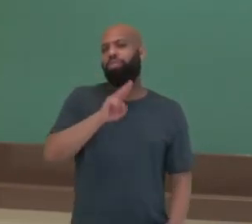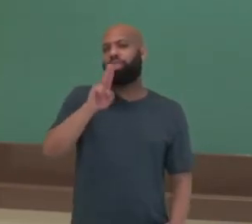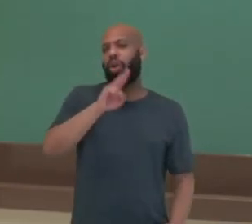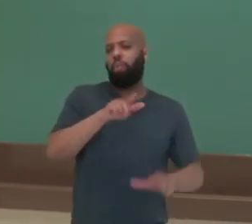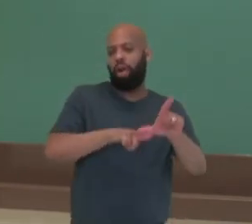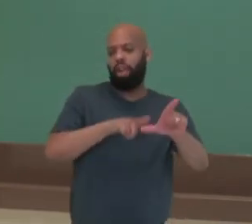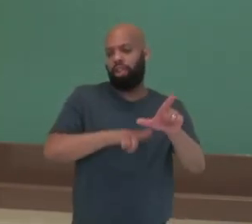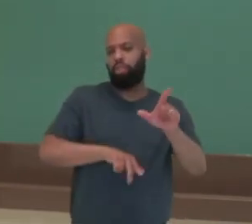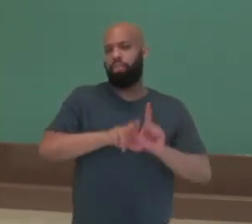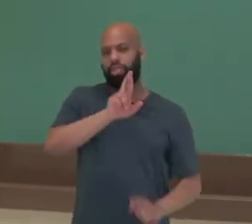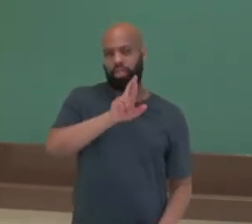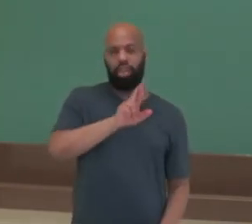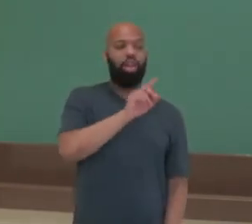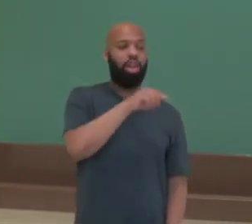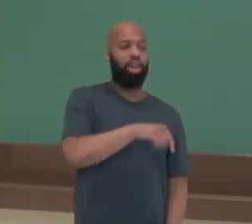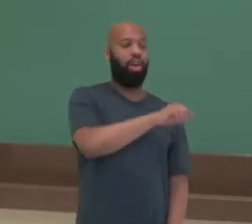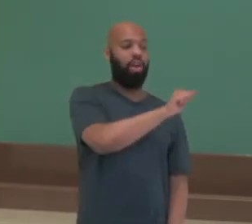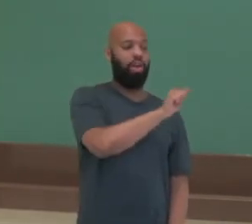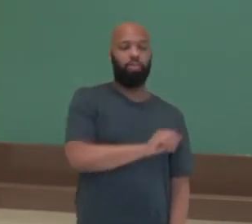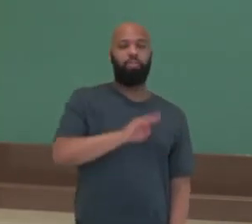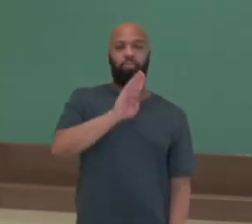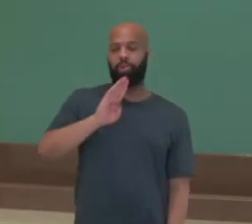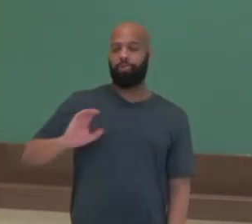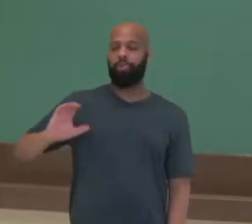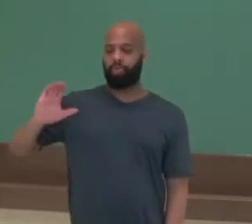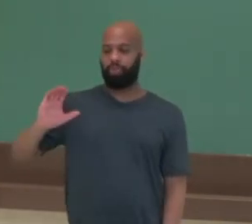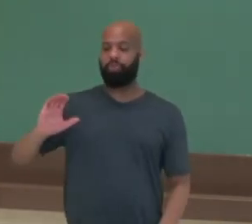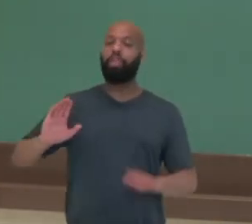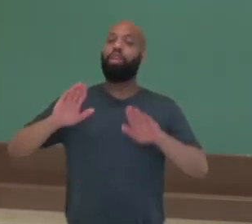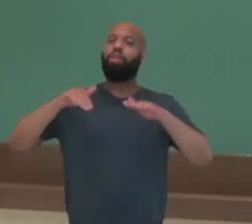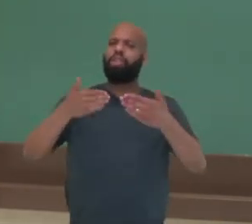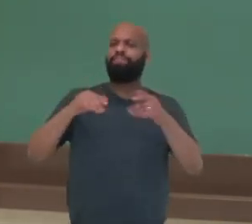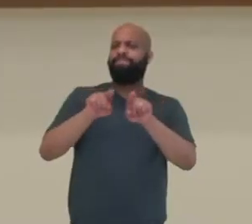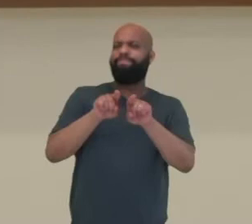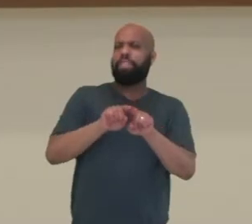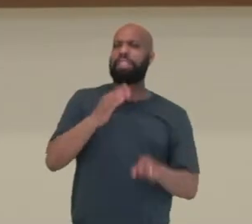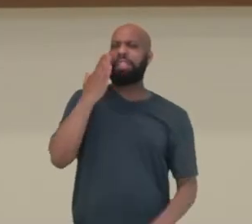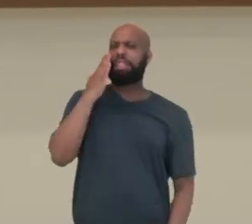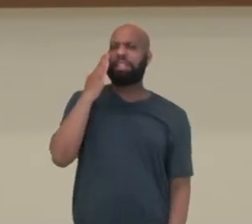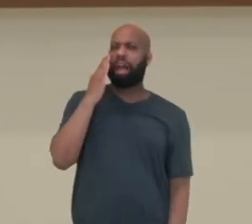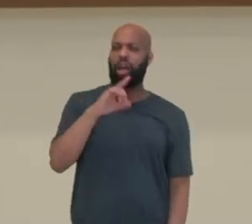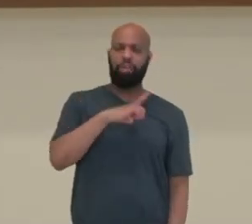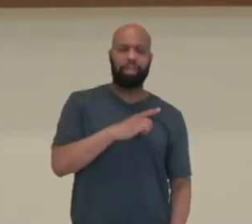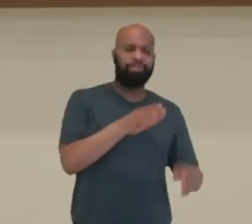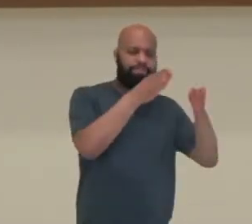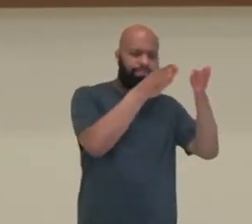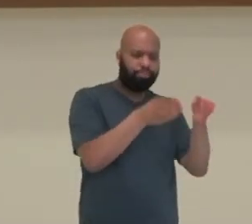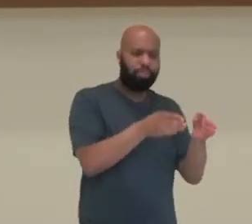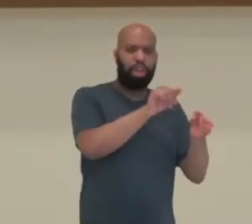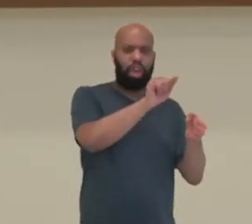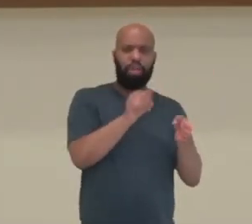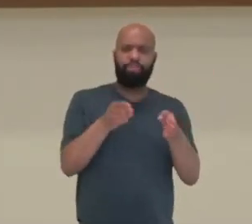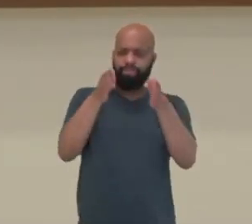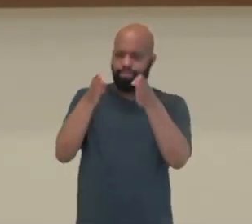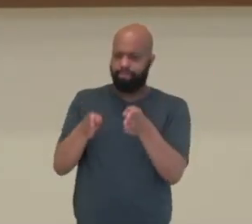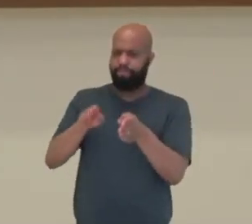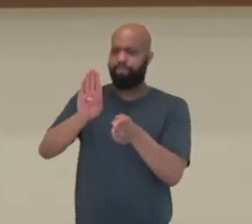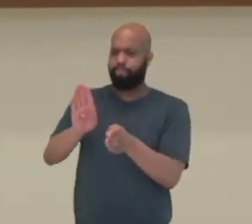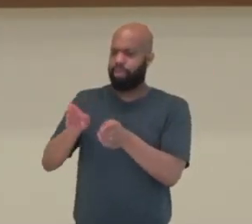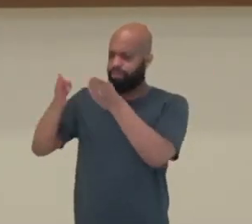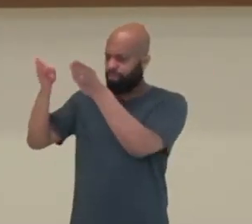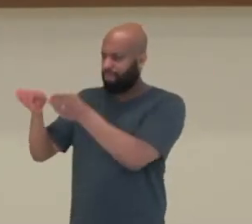B e C. E sabemos ainda que essas partes iguais, A, B e C, elas